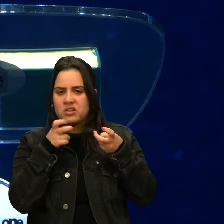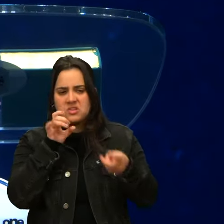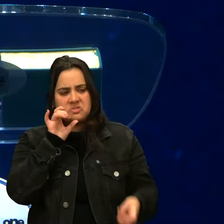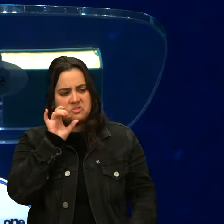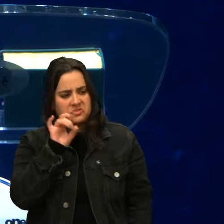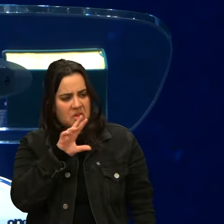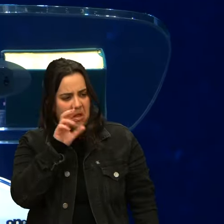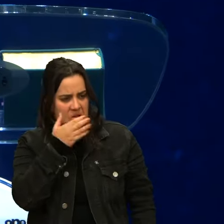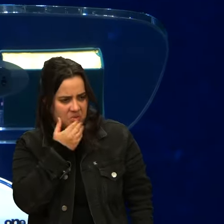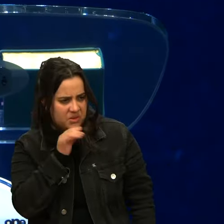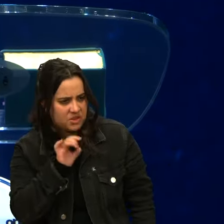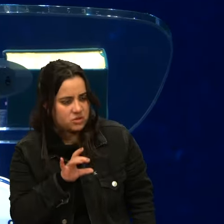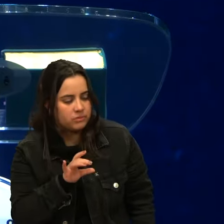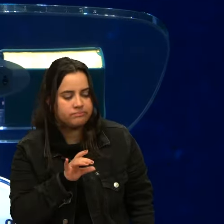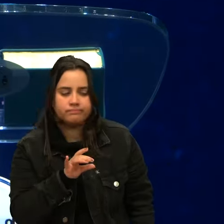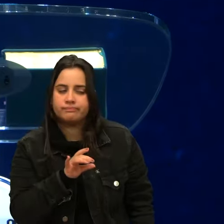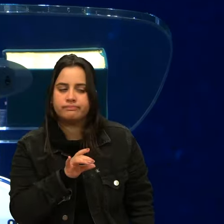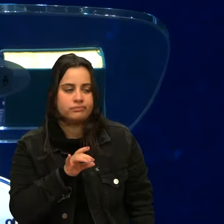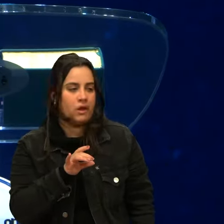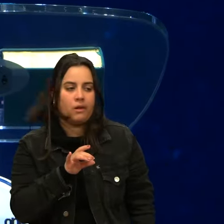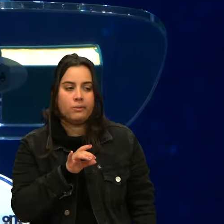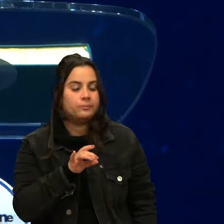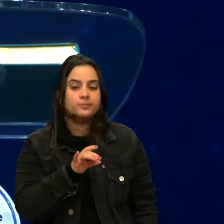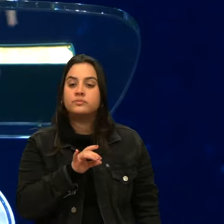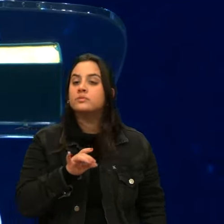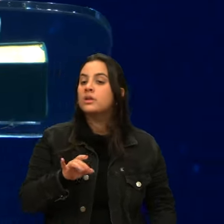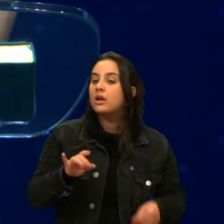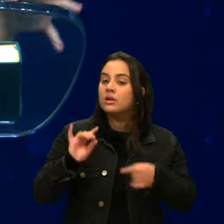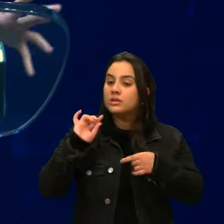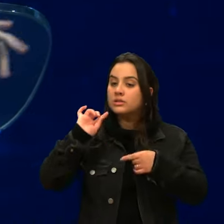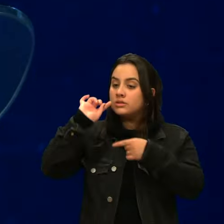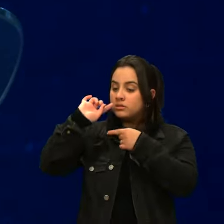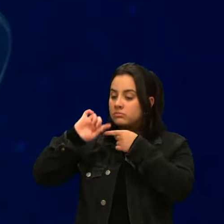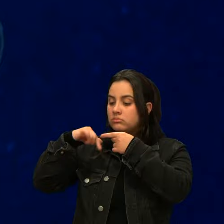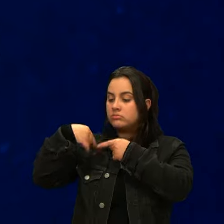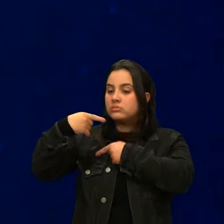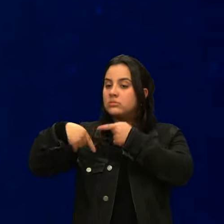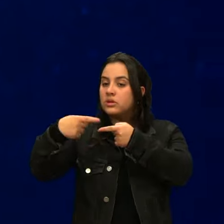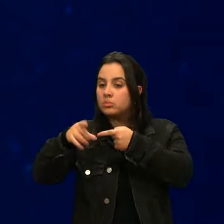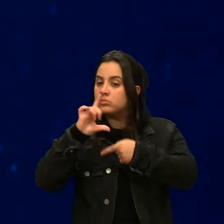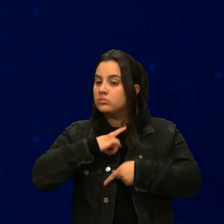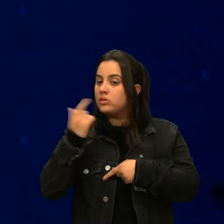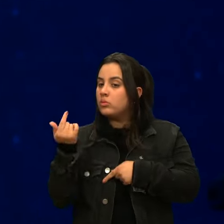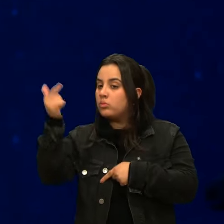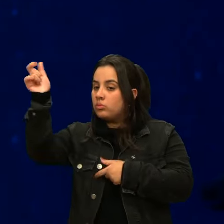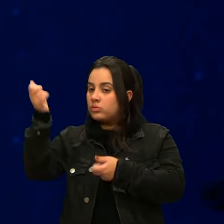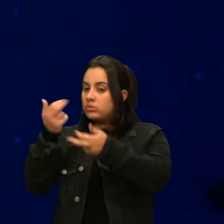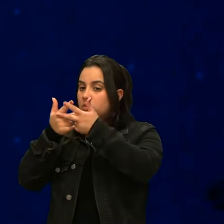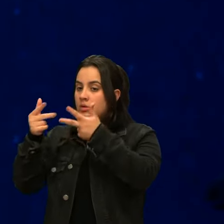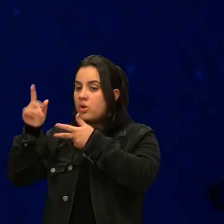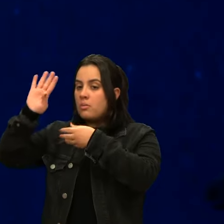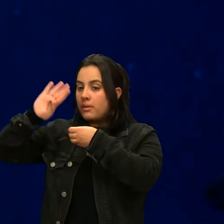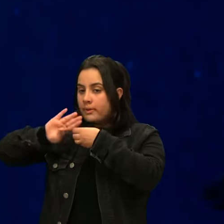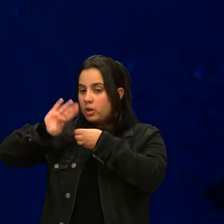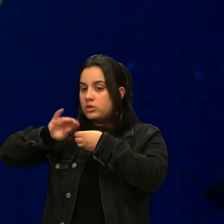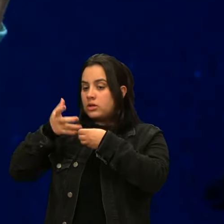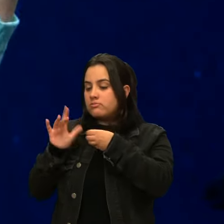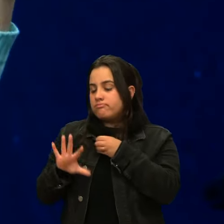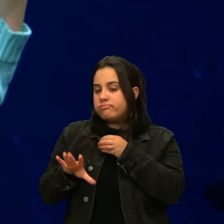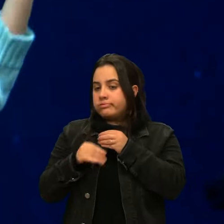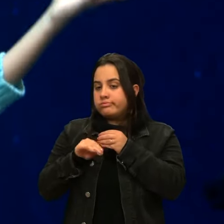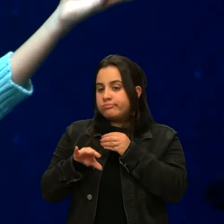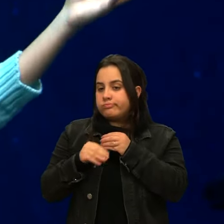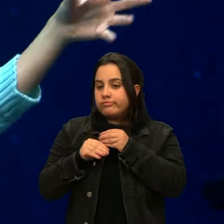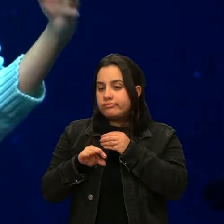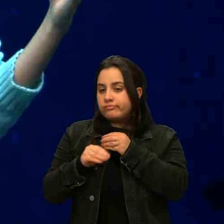comida. Provavelmente depois, teriam muitas outras coisas que os babilônios iam começar a colocar como